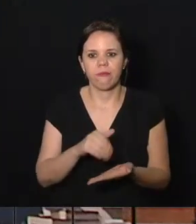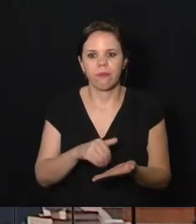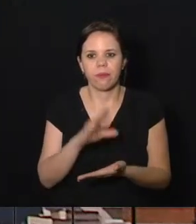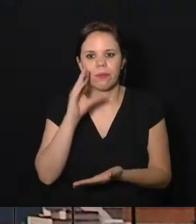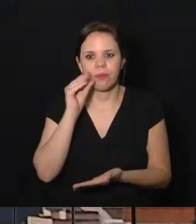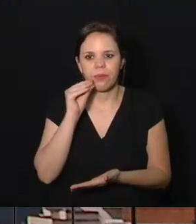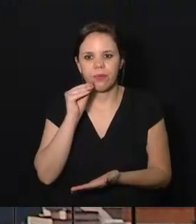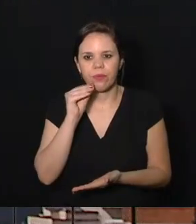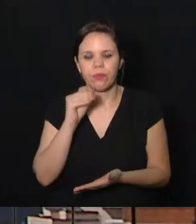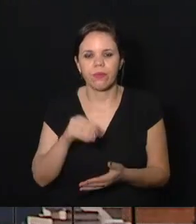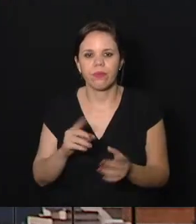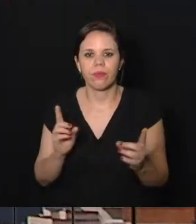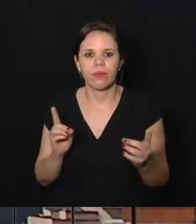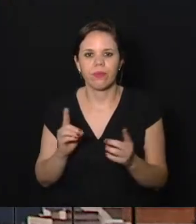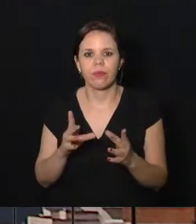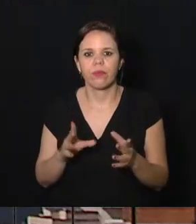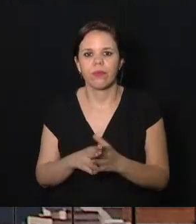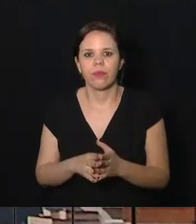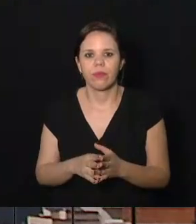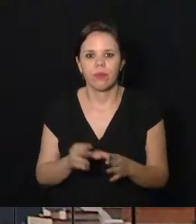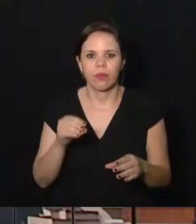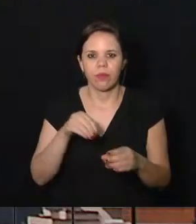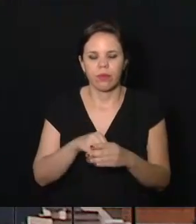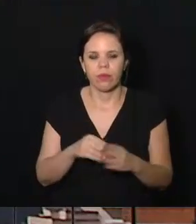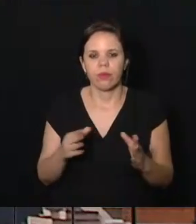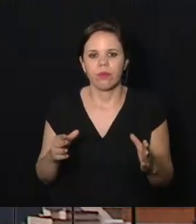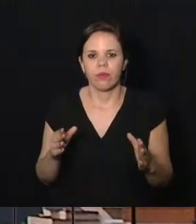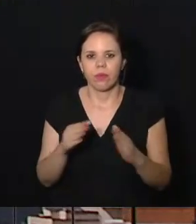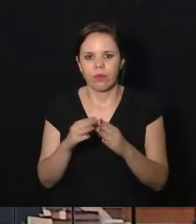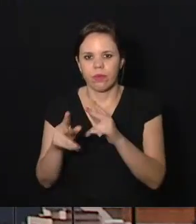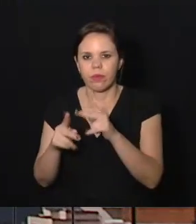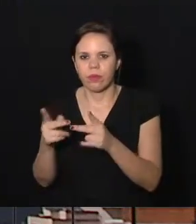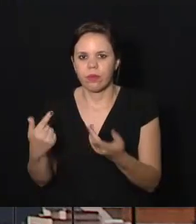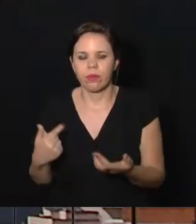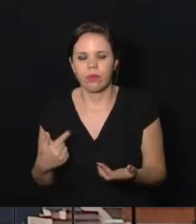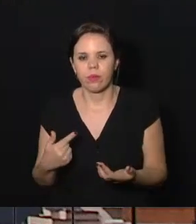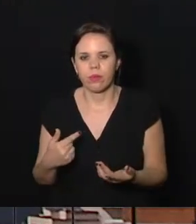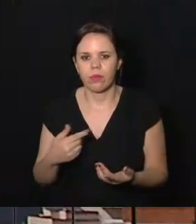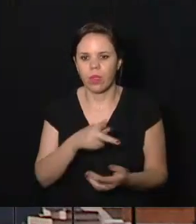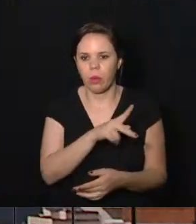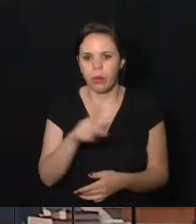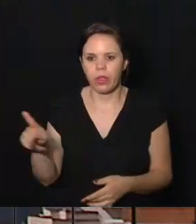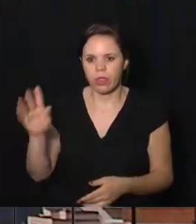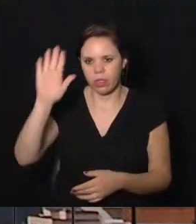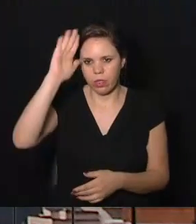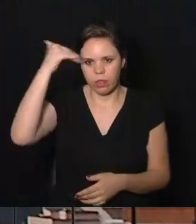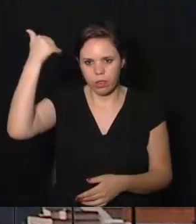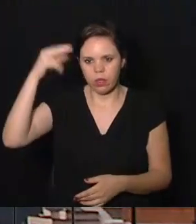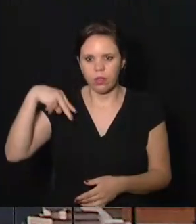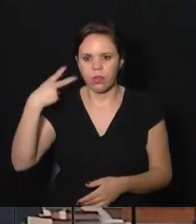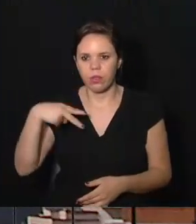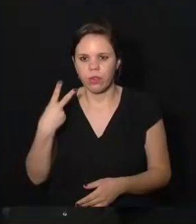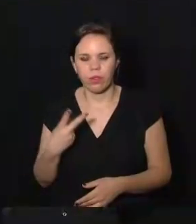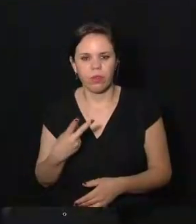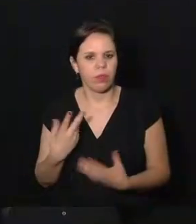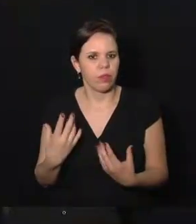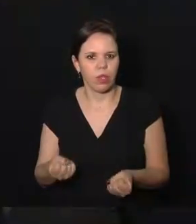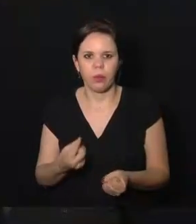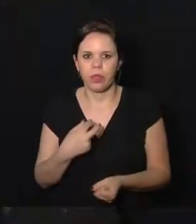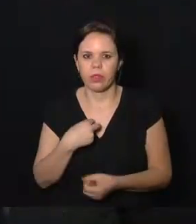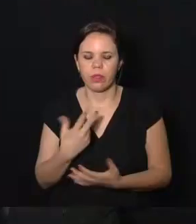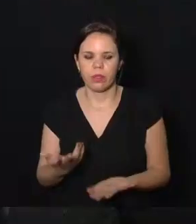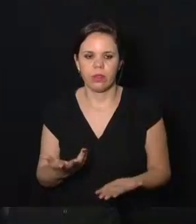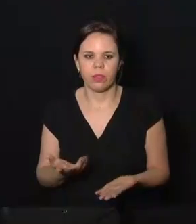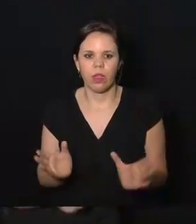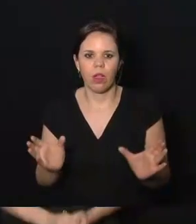do Serviço de Atenção Domiciliar. O presidente Pedro Tourinho diz que o fato é inadmissível. A